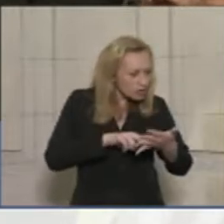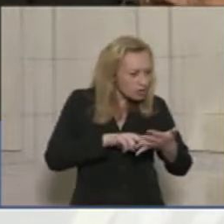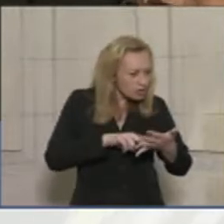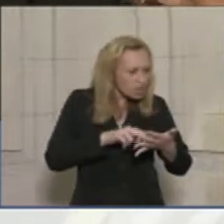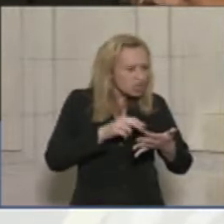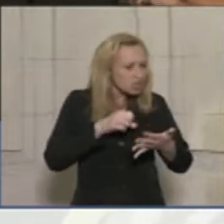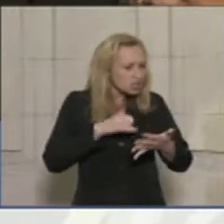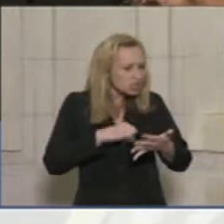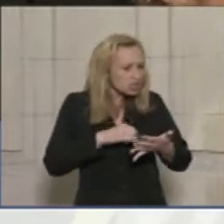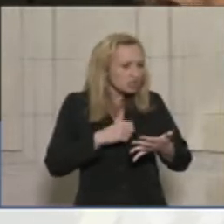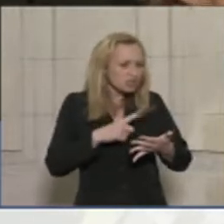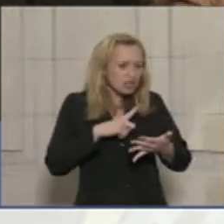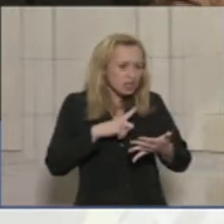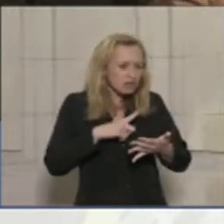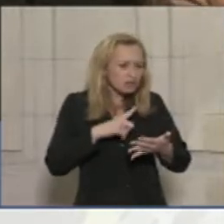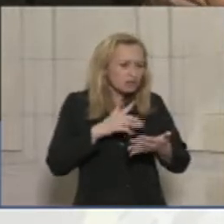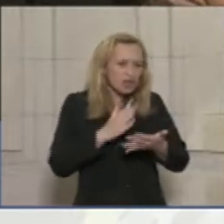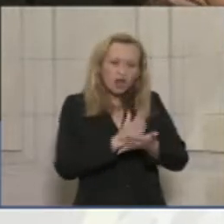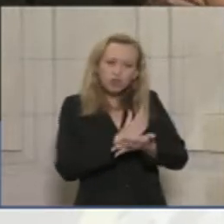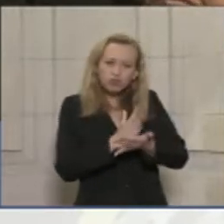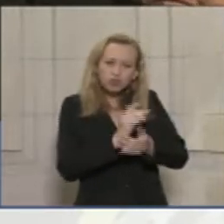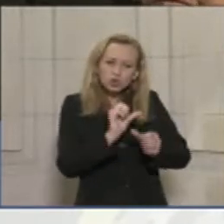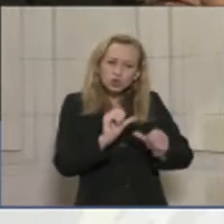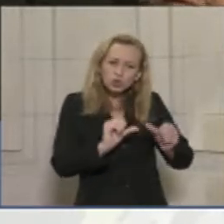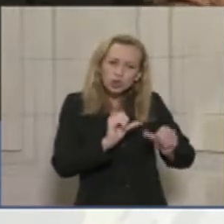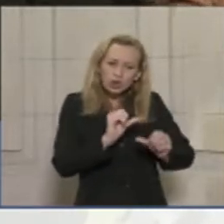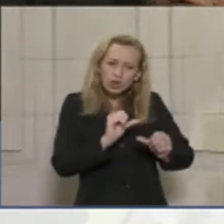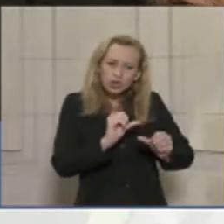houve alguma troca